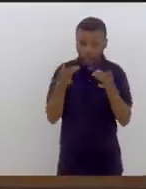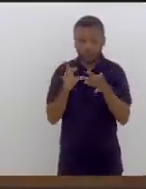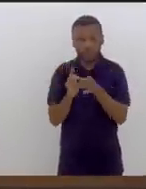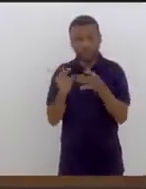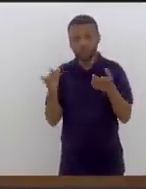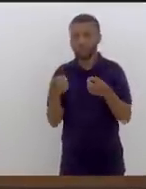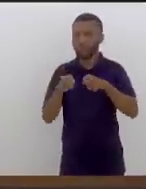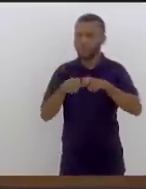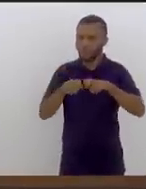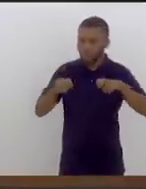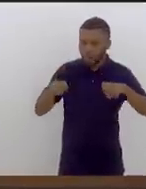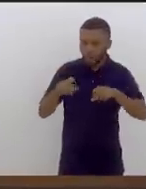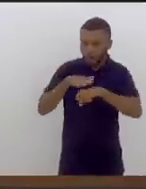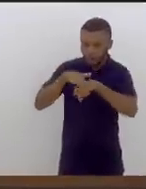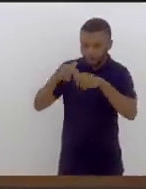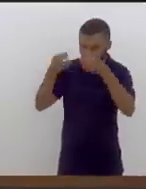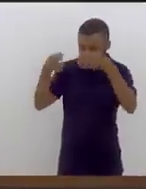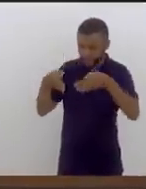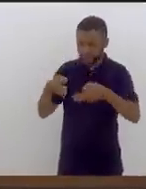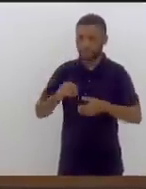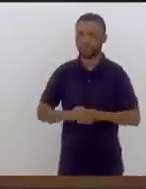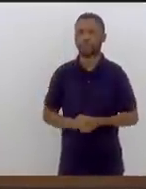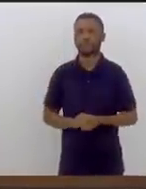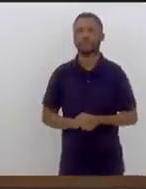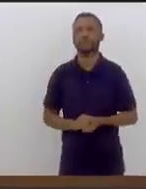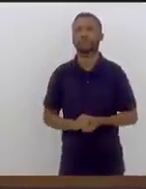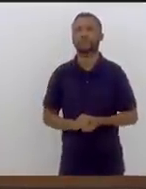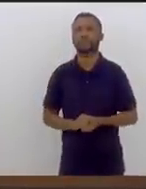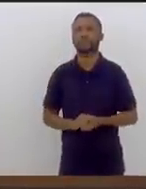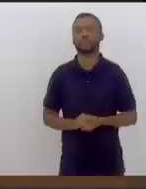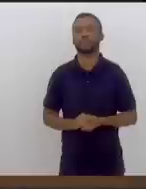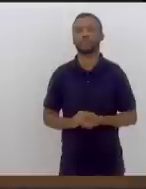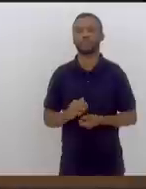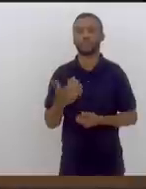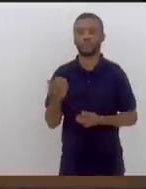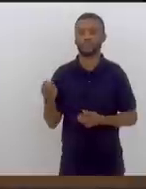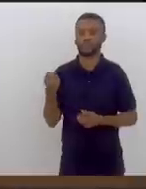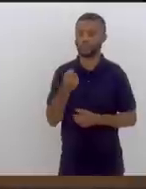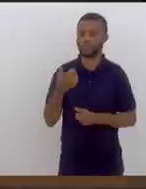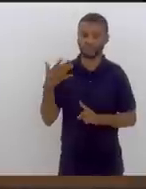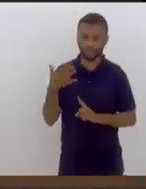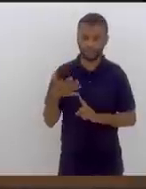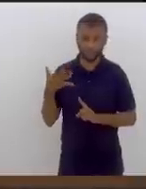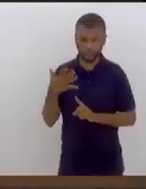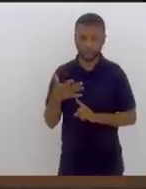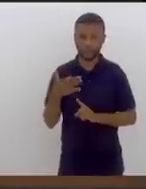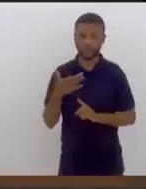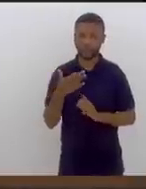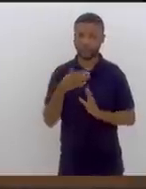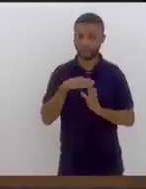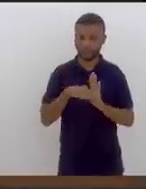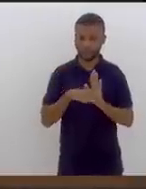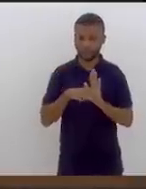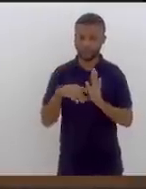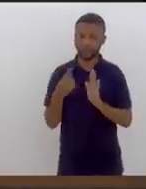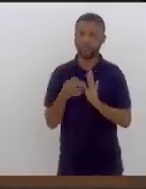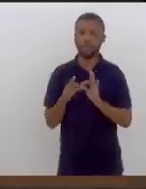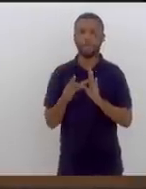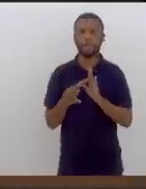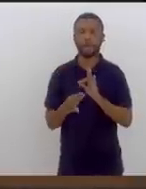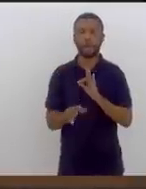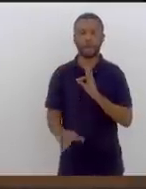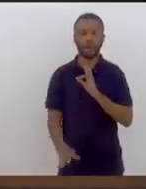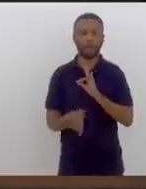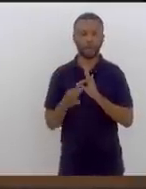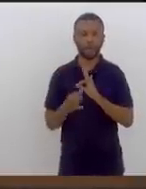Vamos sentar lá e vamos conversar Amém Tá ok E aí vou passar então a palavra aqui seguindo a ordem aqui senão nós vamos